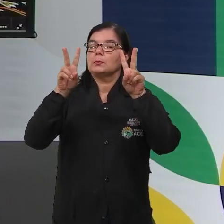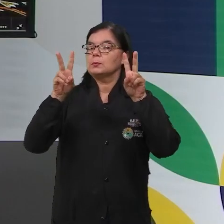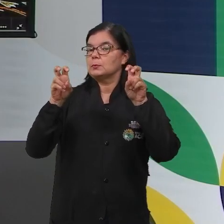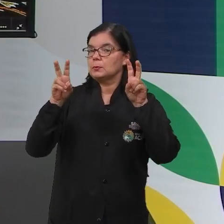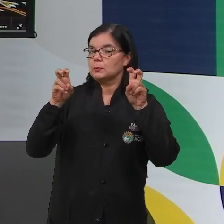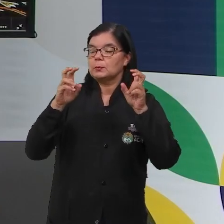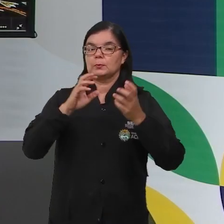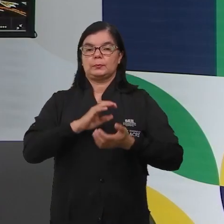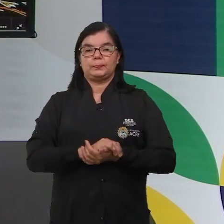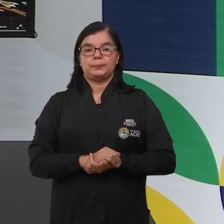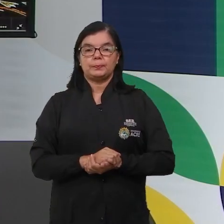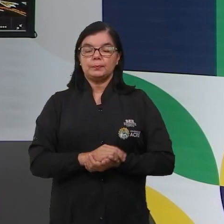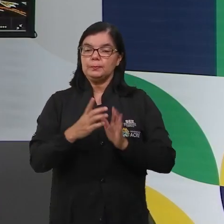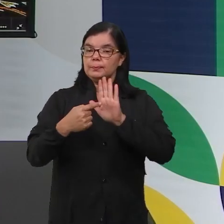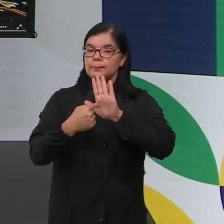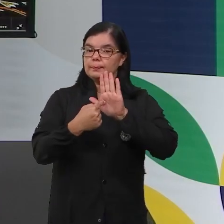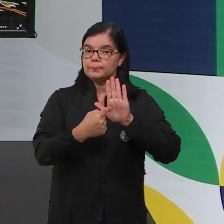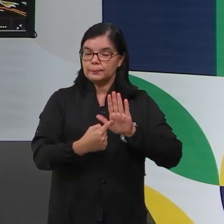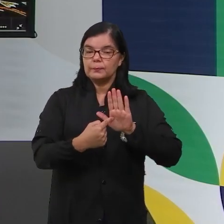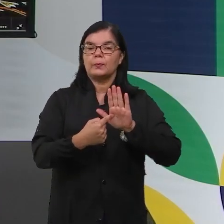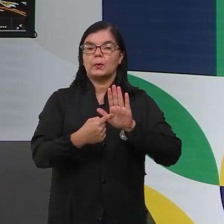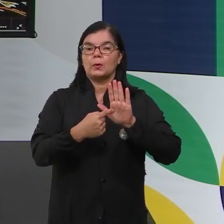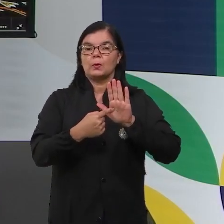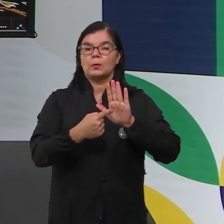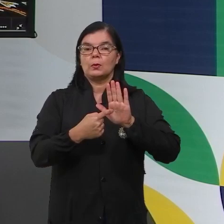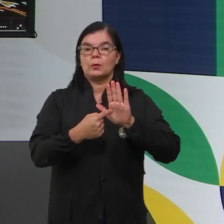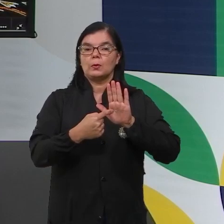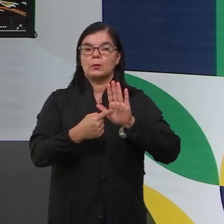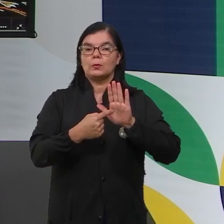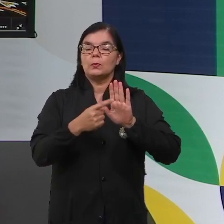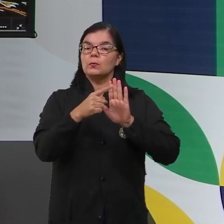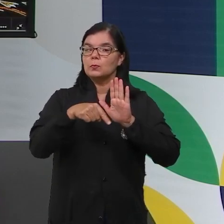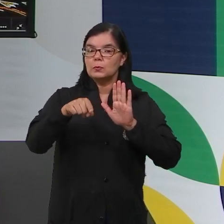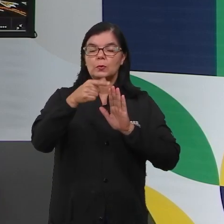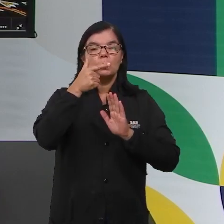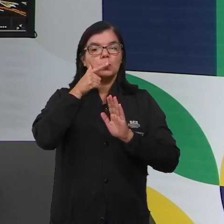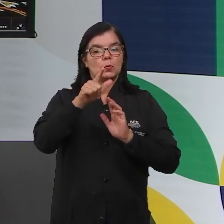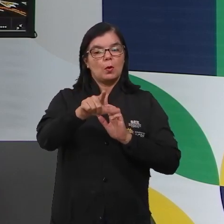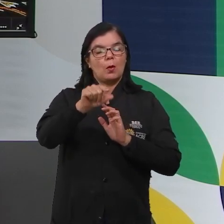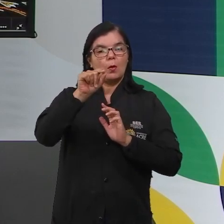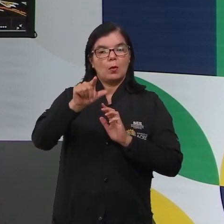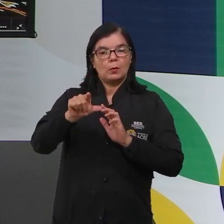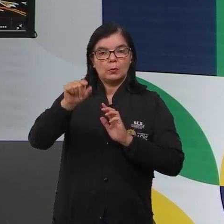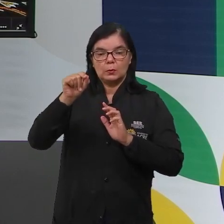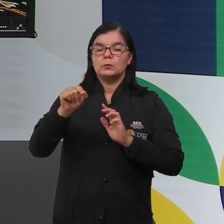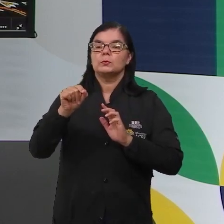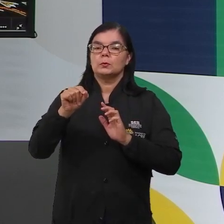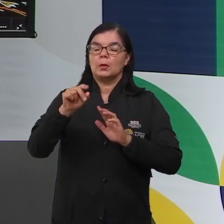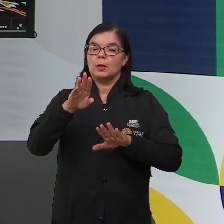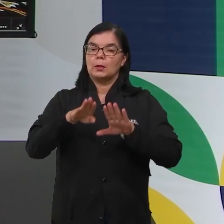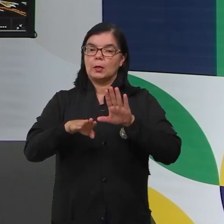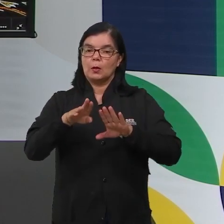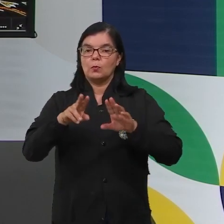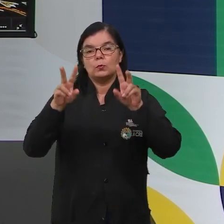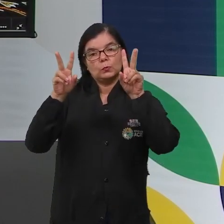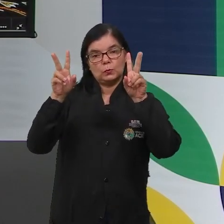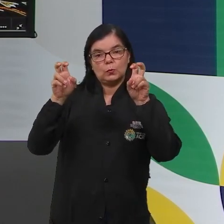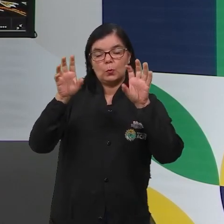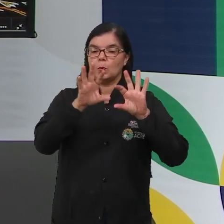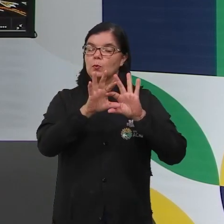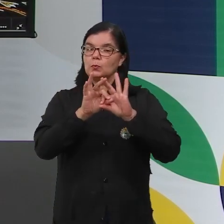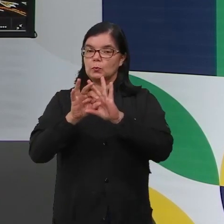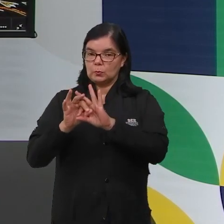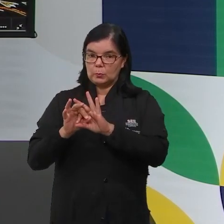tema, né, da exposição, para que você consiga escolher as obras de acordo com o